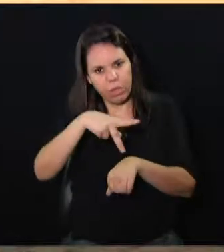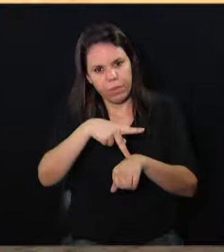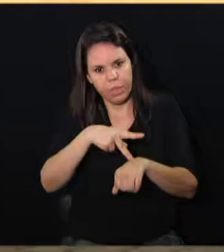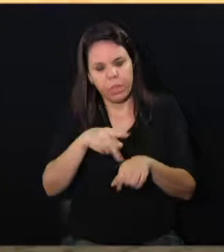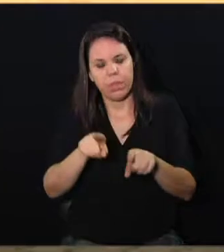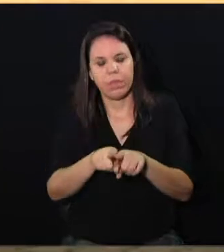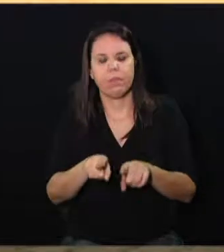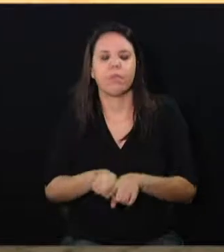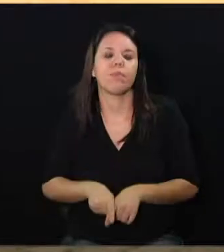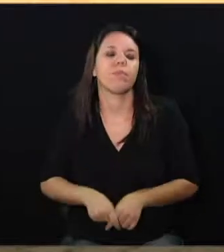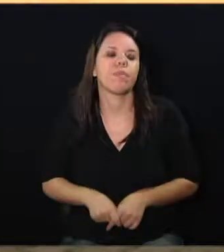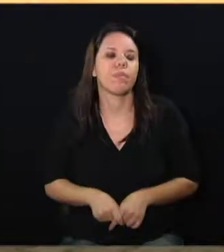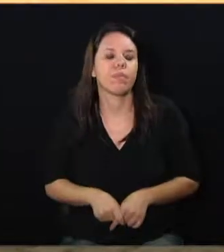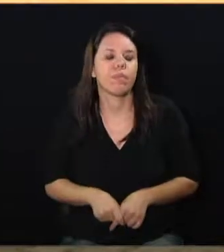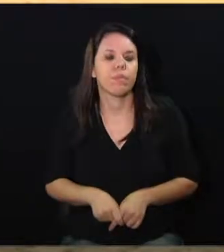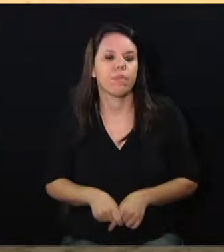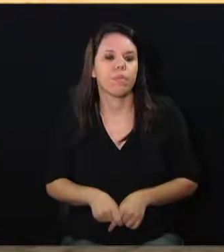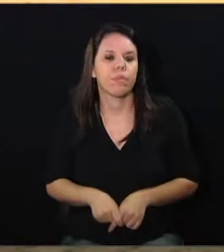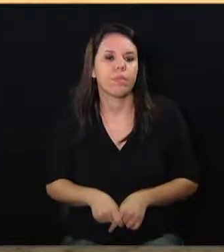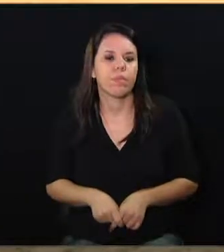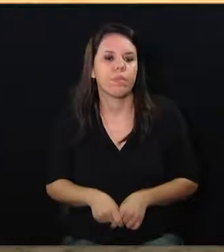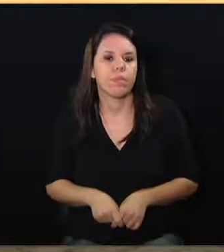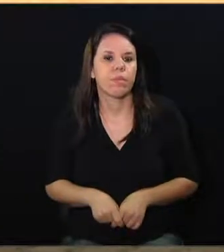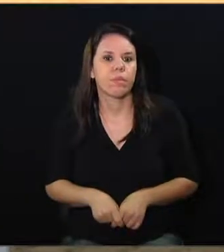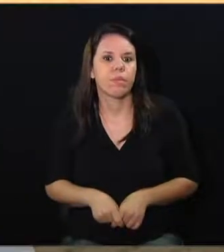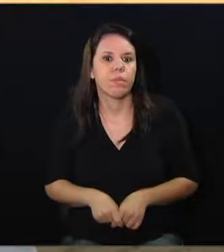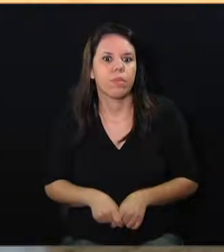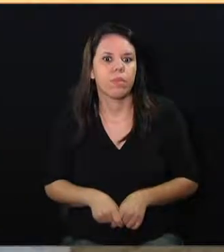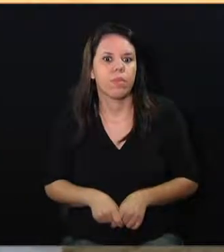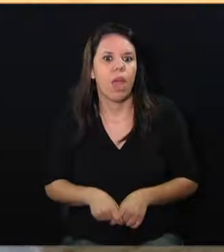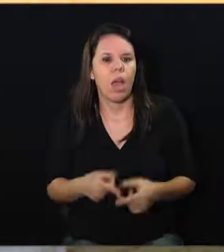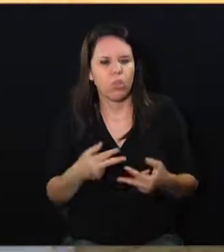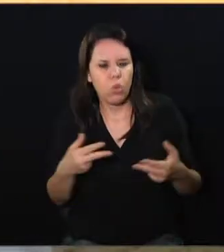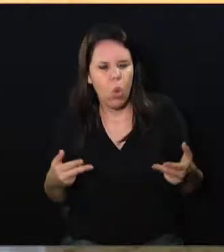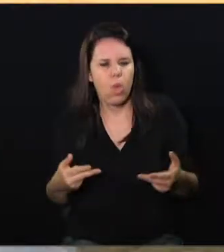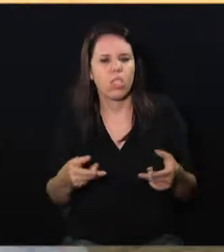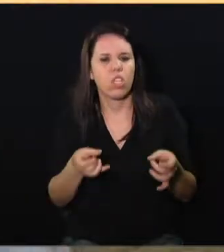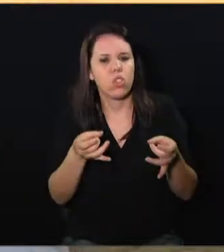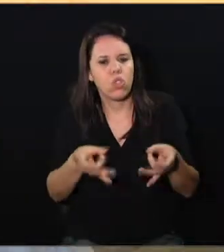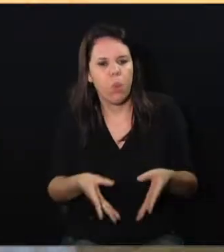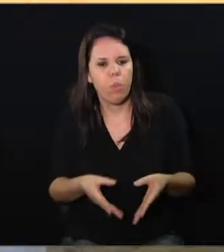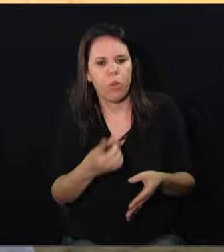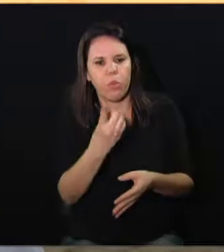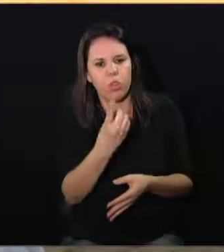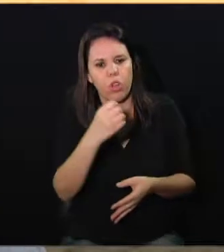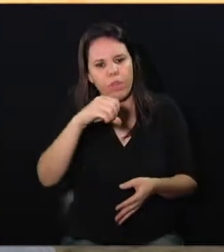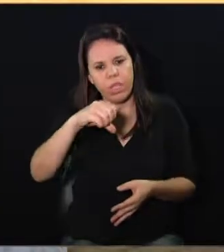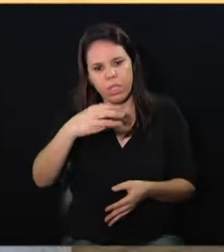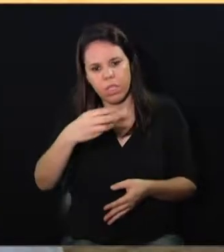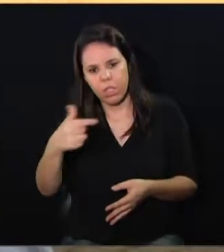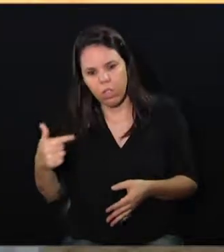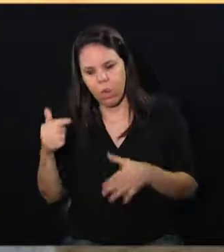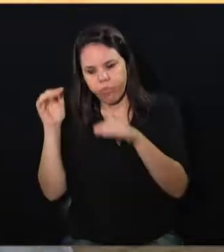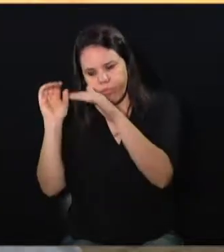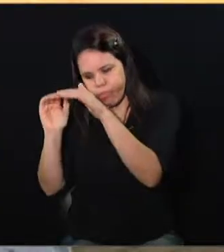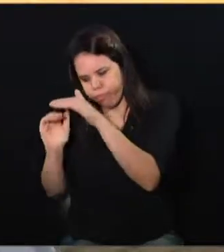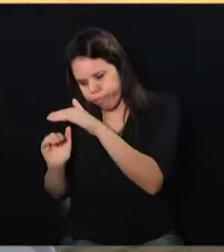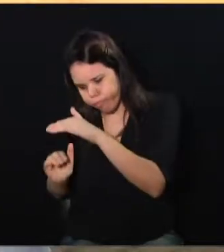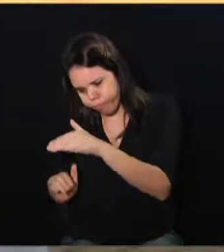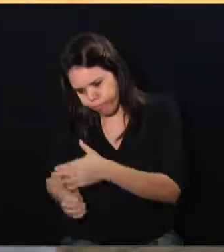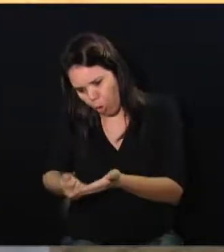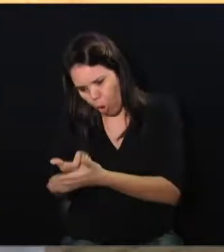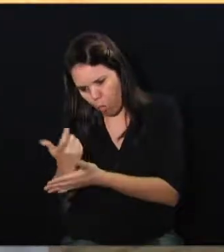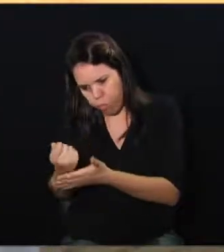peças de 1932, ele foi guardando,